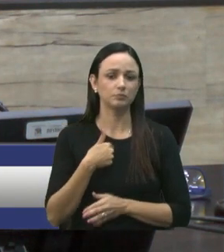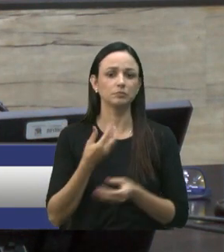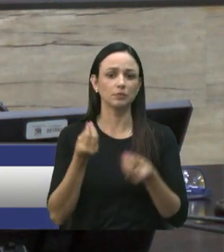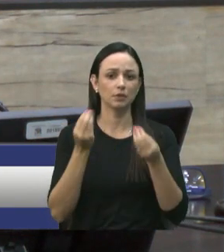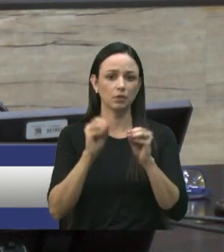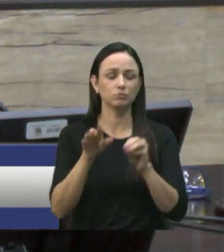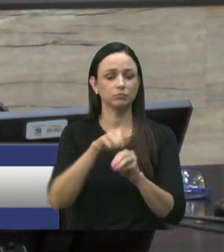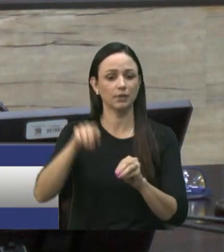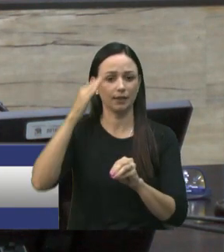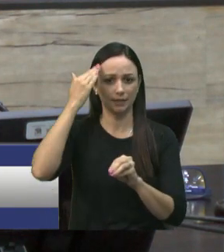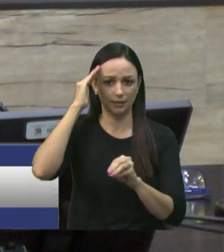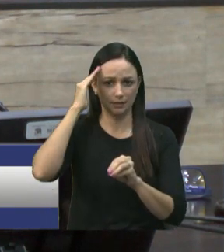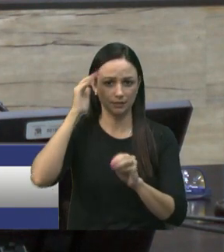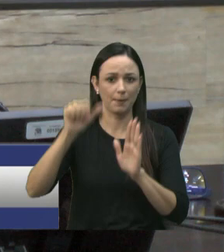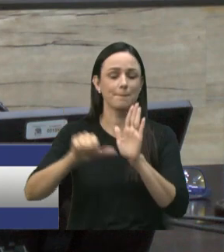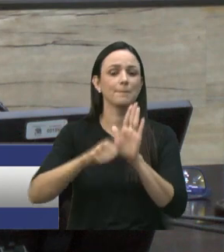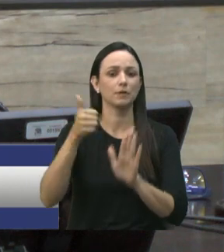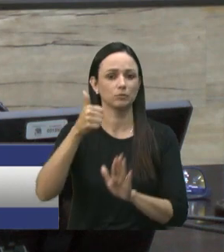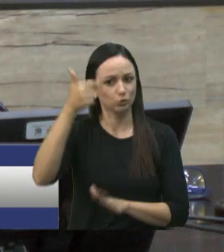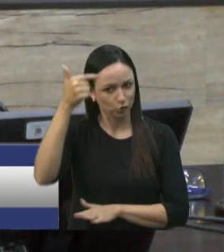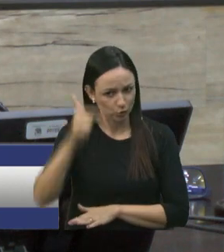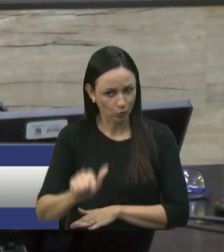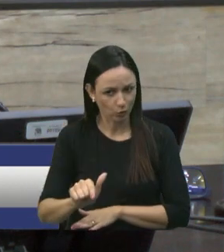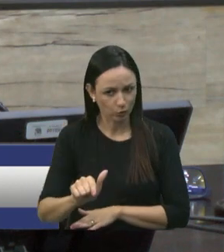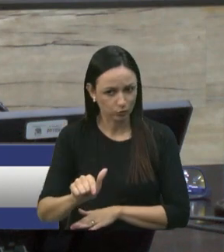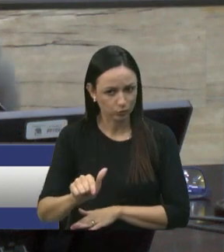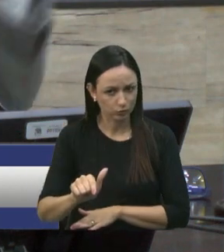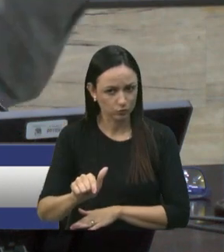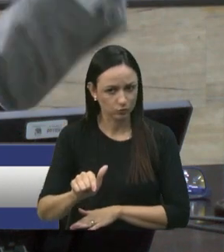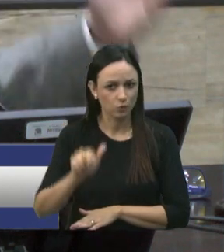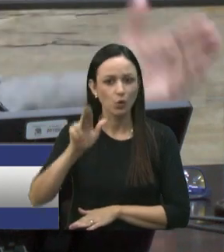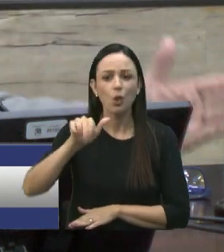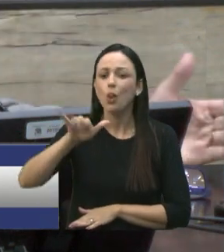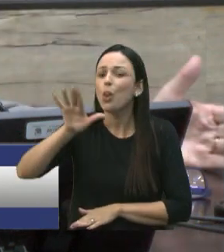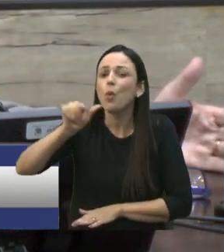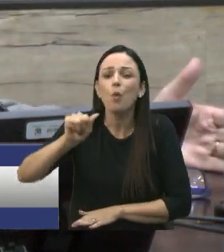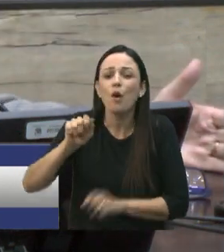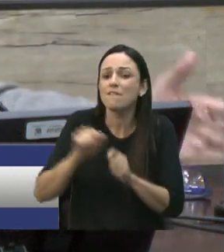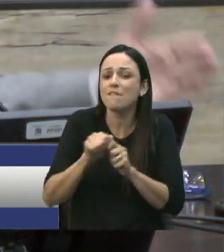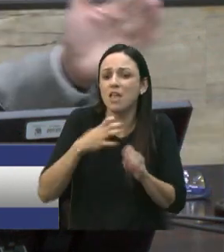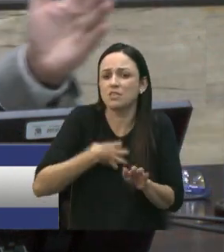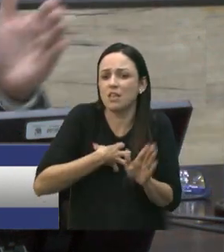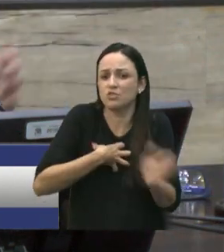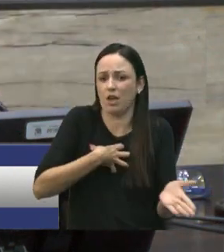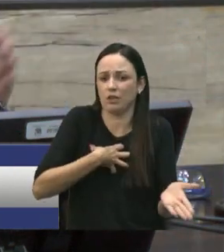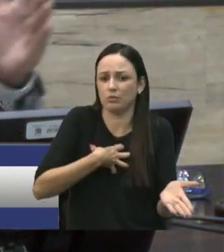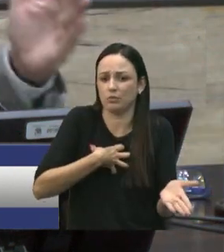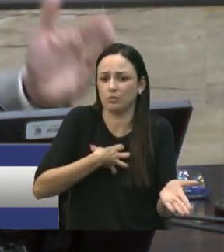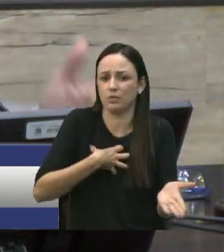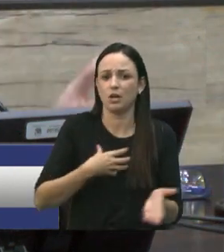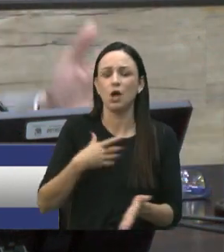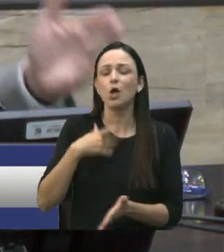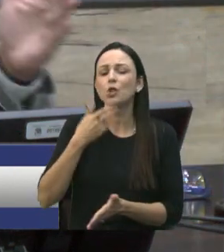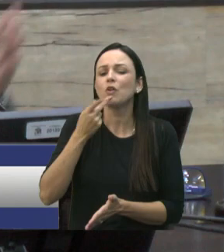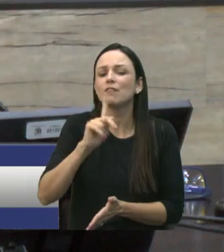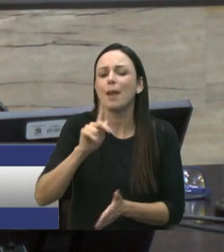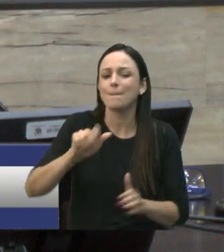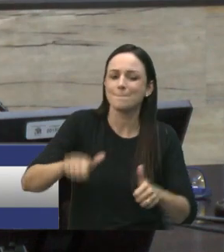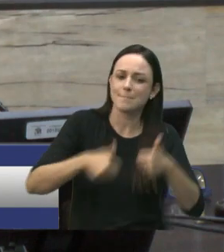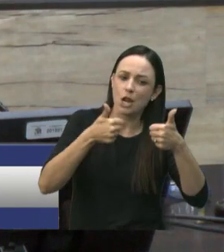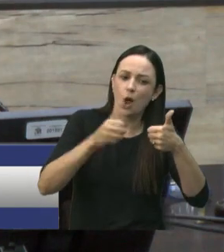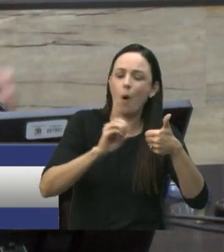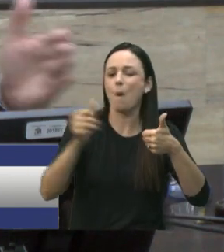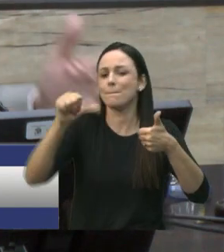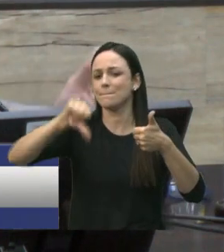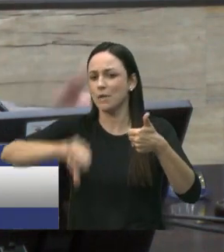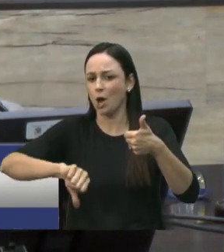vocês entenderem assim. Primeiro é assim, de novo, Porque nunca foi feito desta maneira. Eu não estou dizendo que é melhor ou pior. Eu